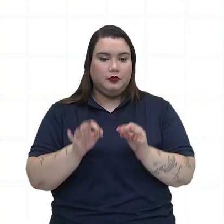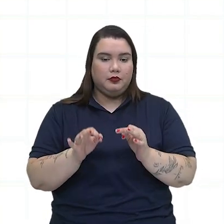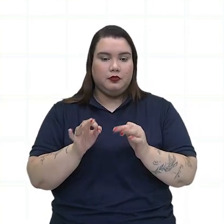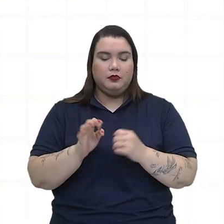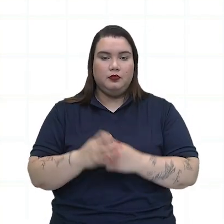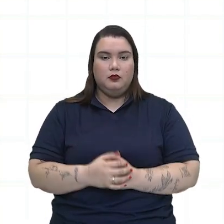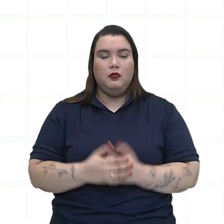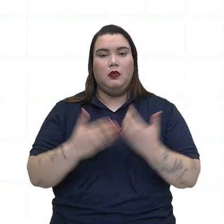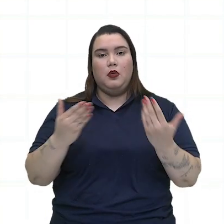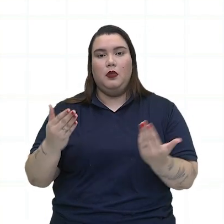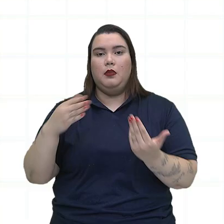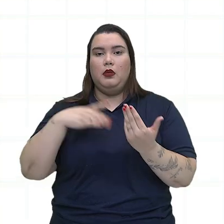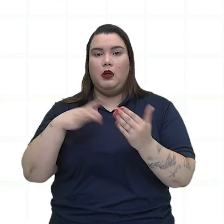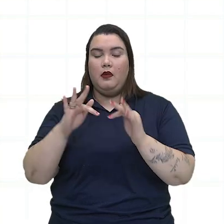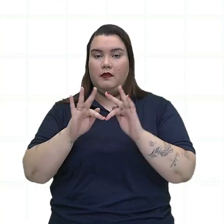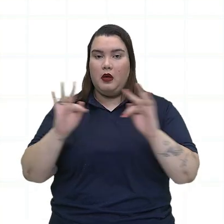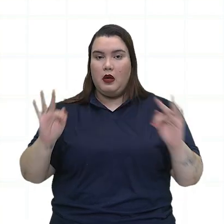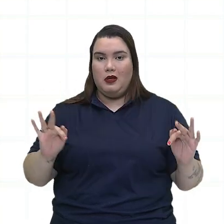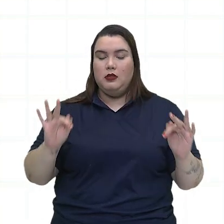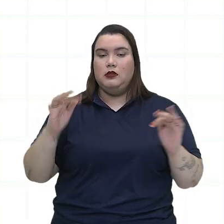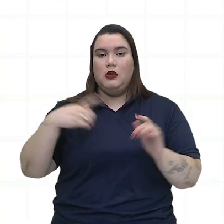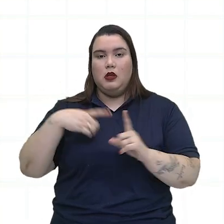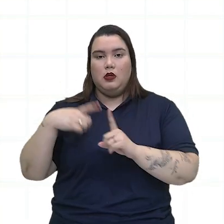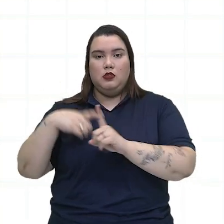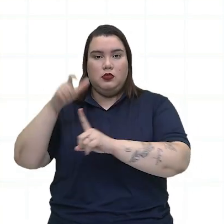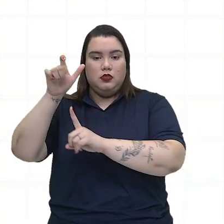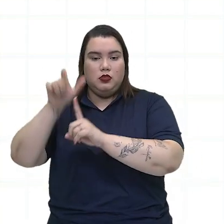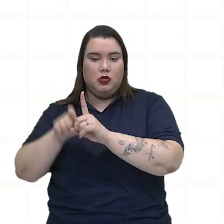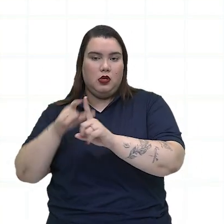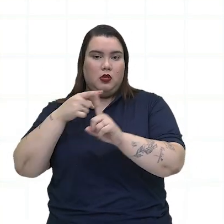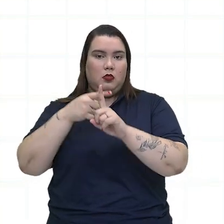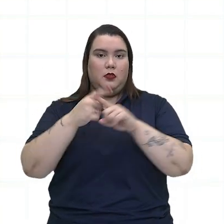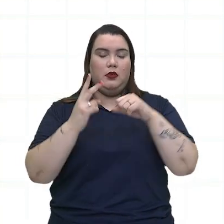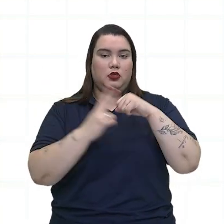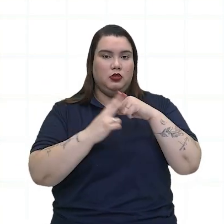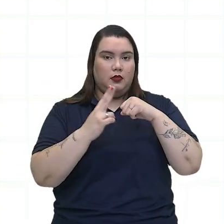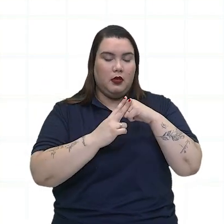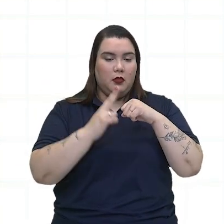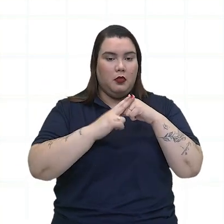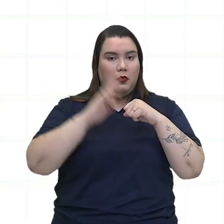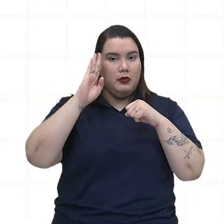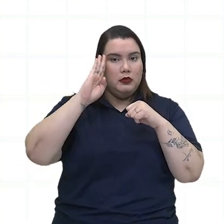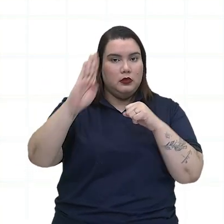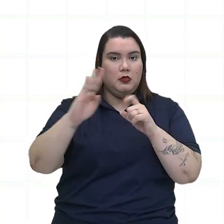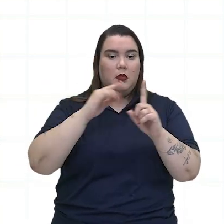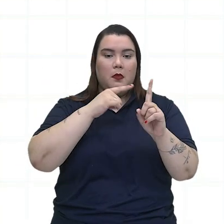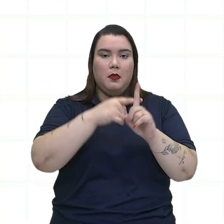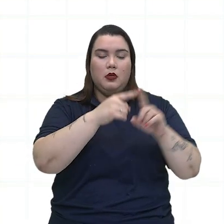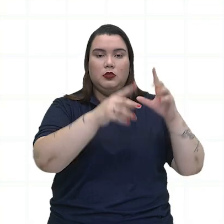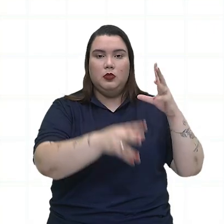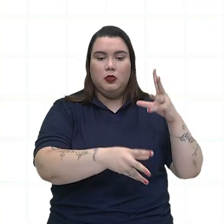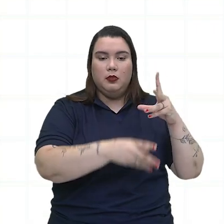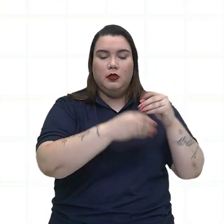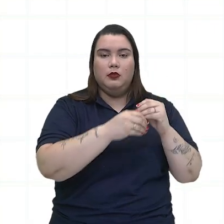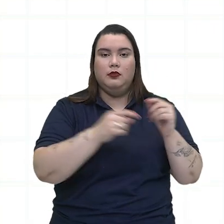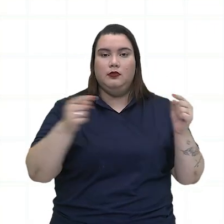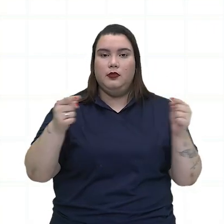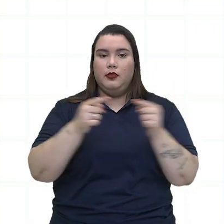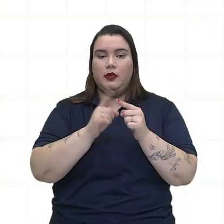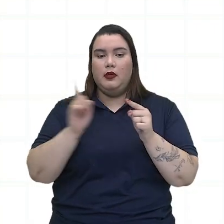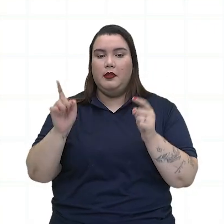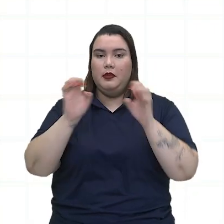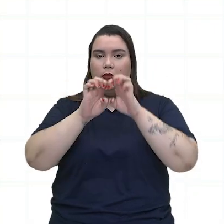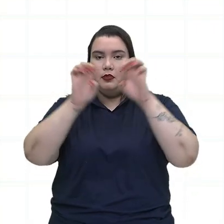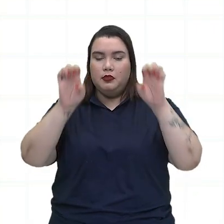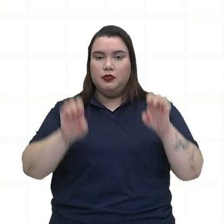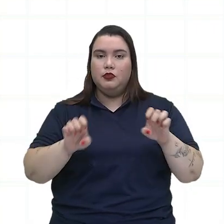elas, o verbo principal, que é o drive, e fast, que é o complemento, ok? Essa é a estrutura